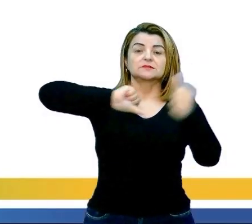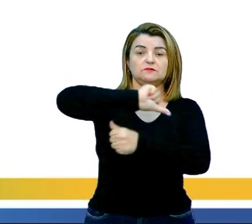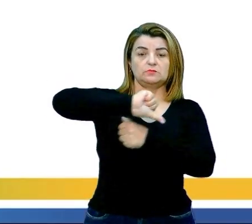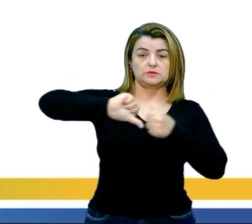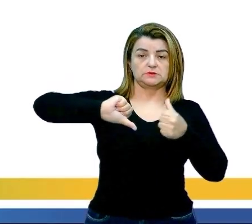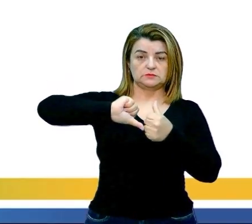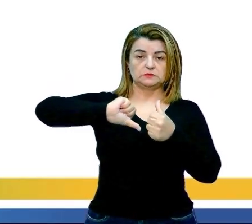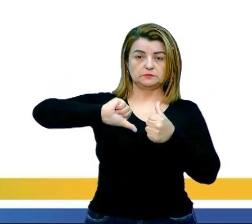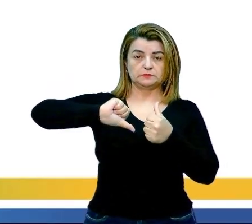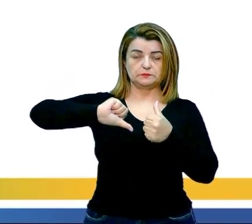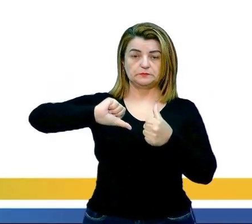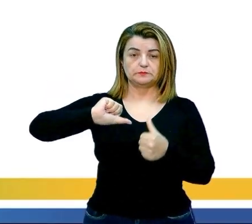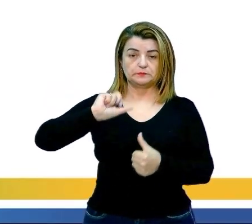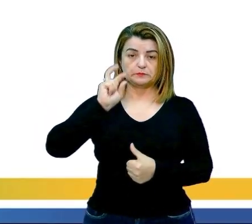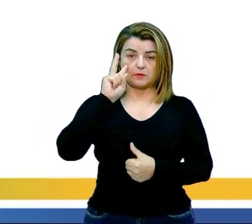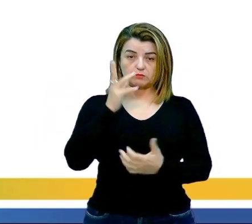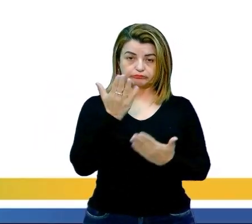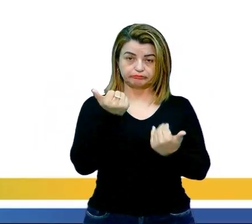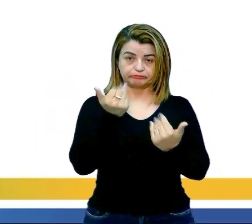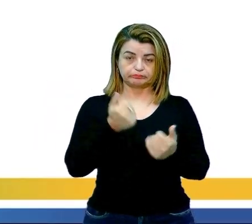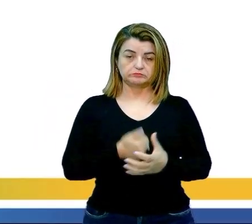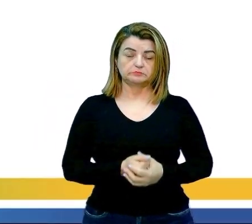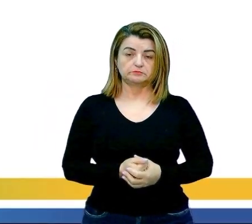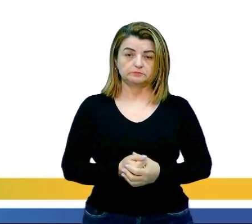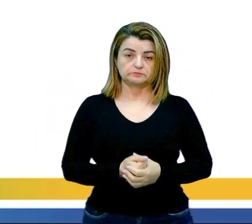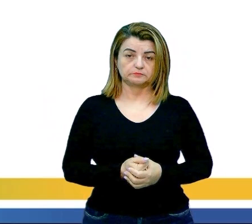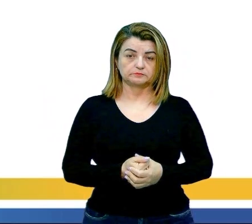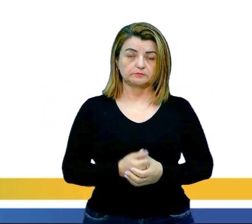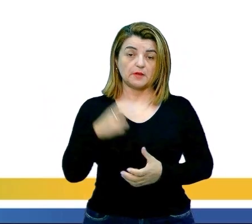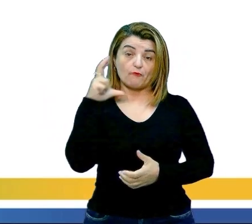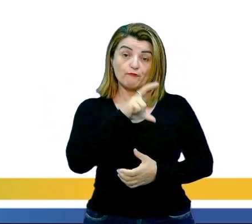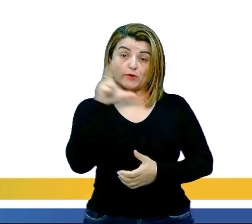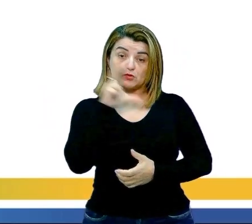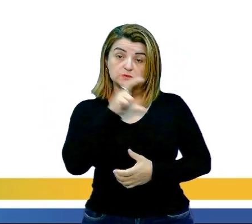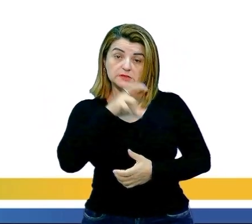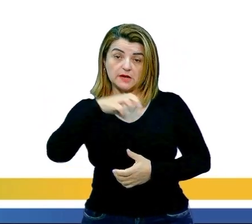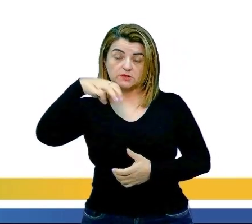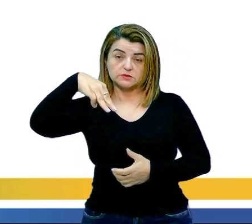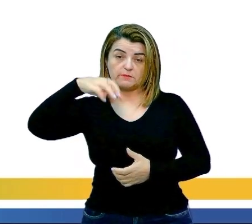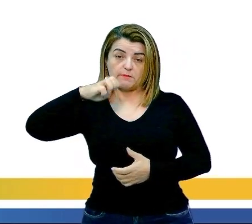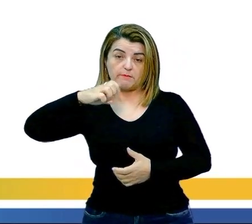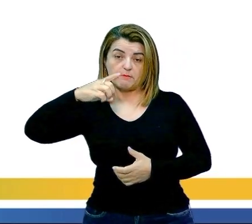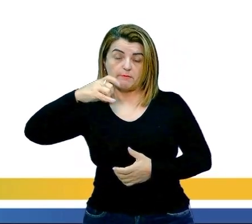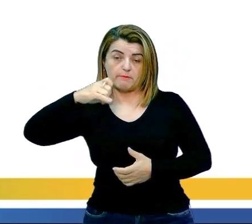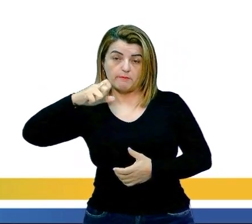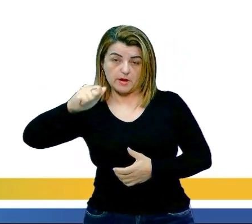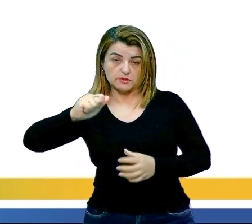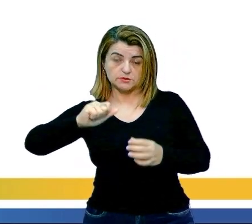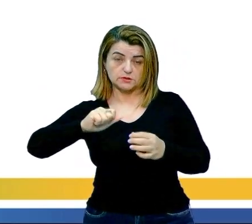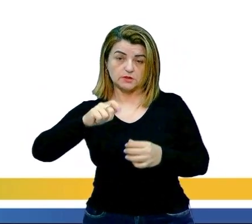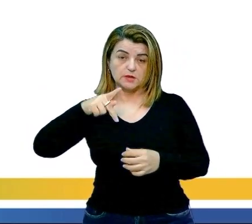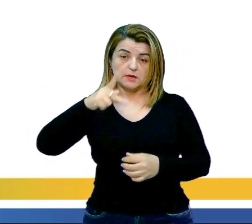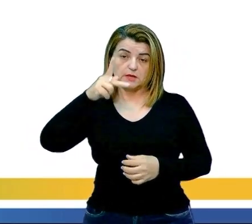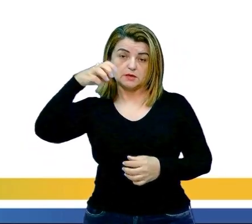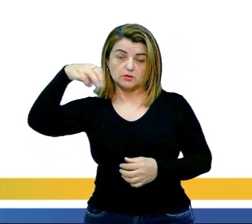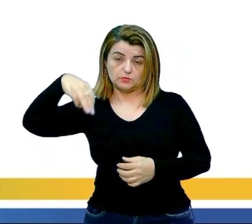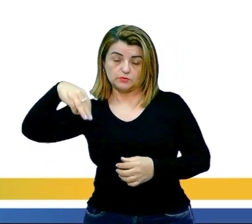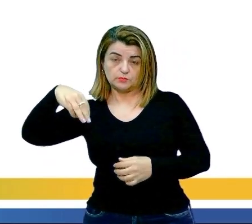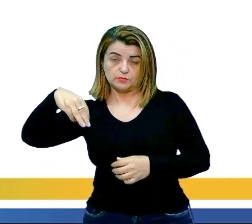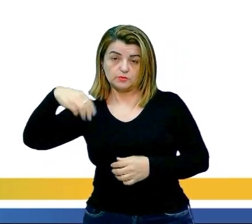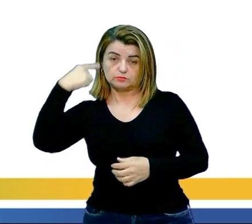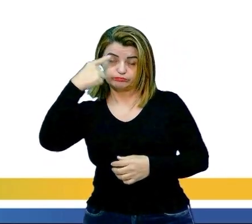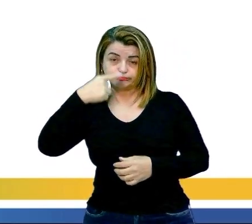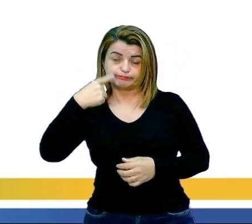transformação. Então vamos lá. A velocidade média em quilômetros por hora é dada pela